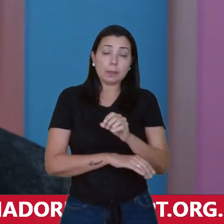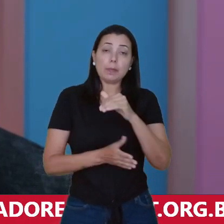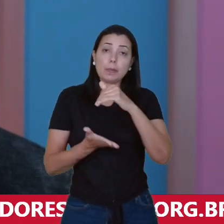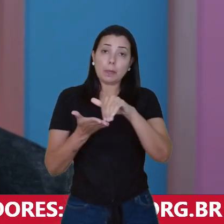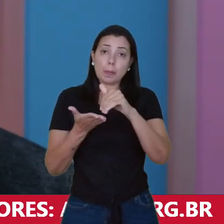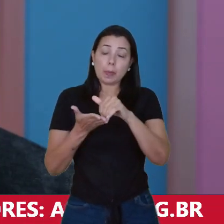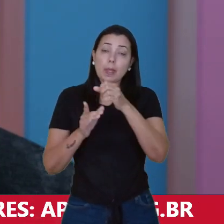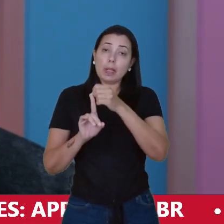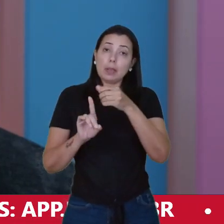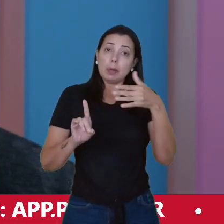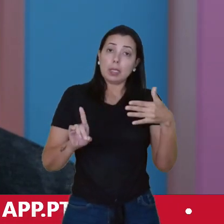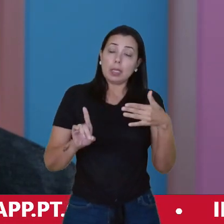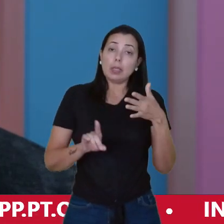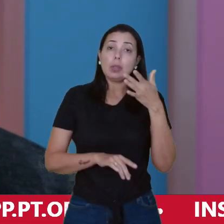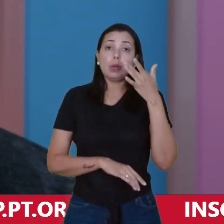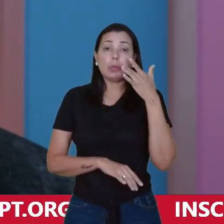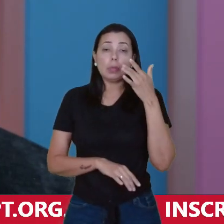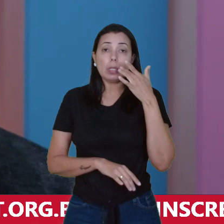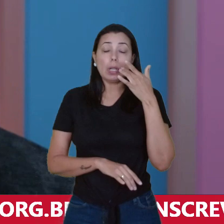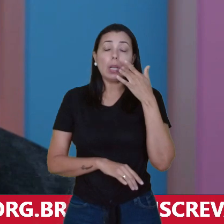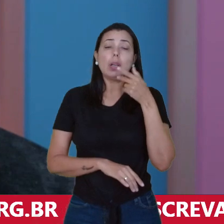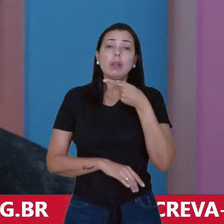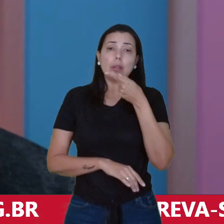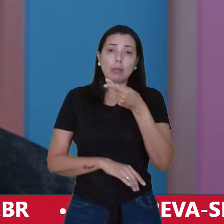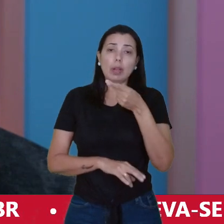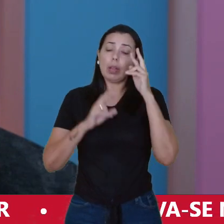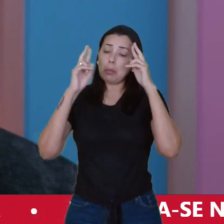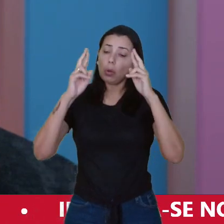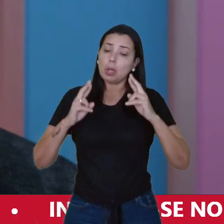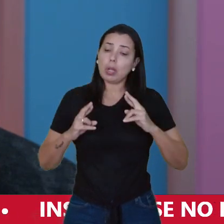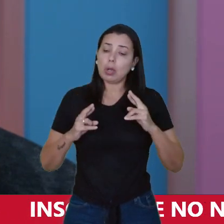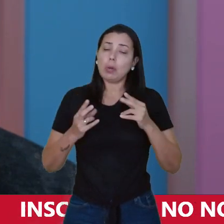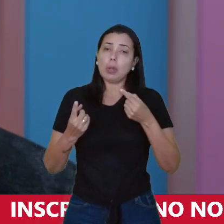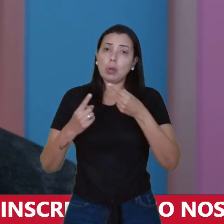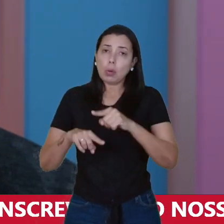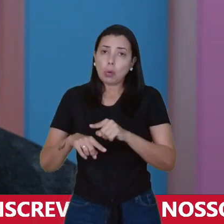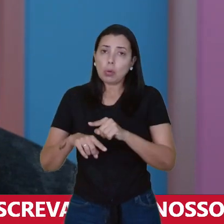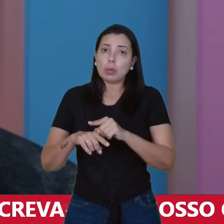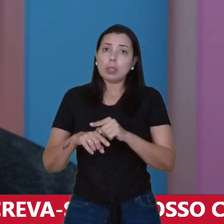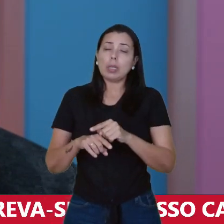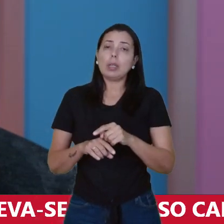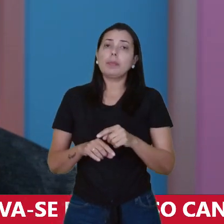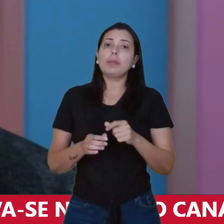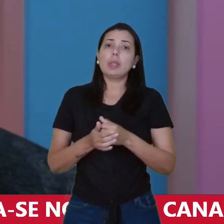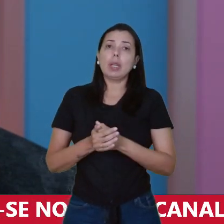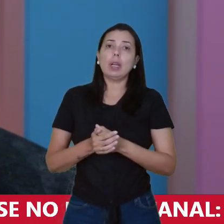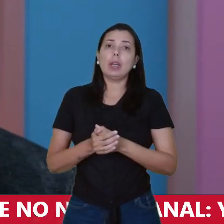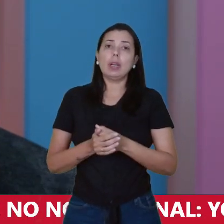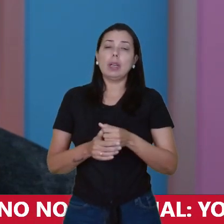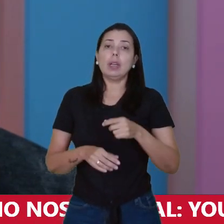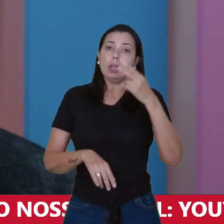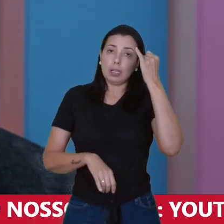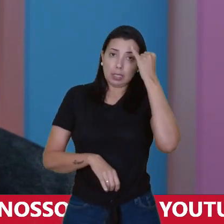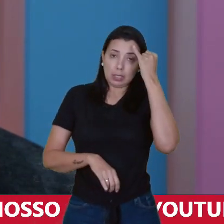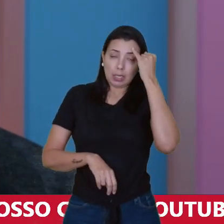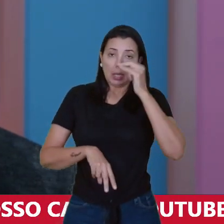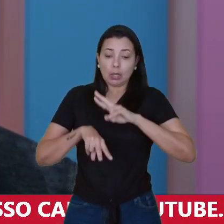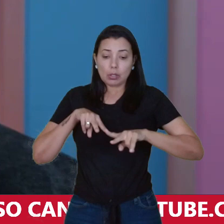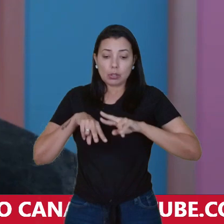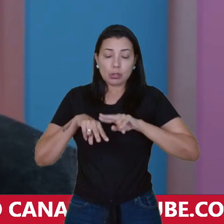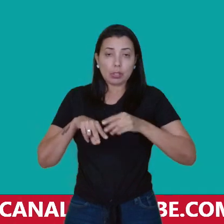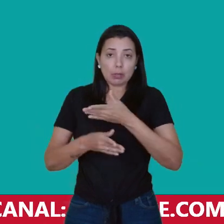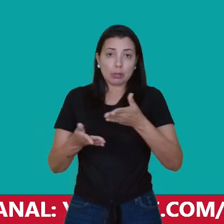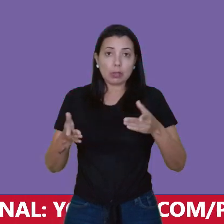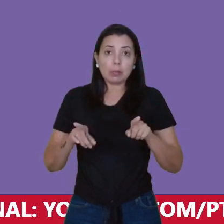do PT do Ceará, sobre como o discurso moral e o combate à ideologia de gênero afetam os direitos das mulheres LGBTs.